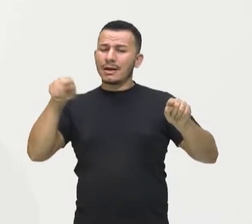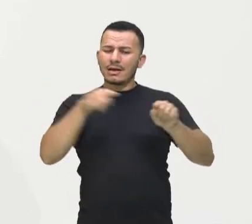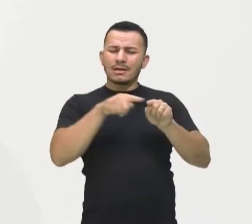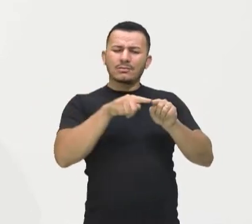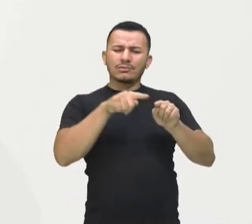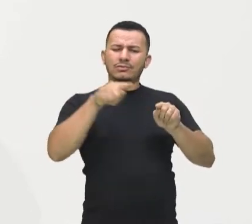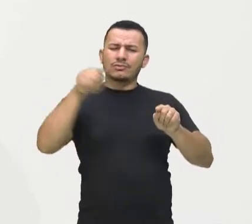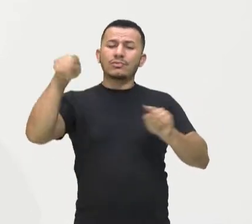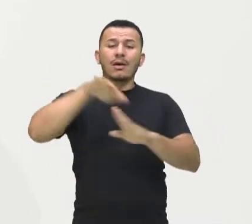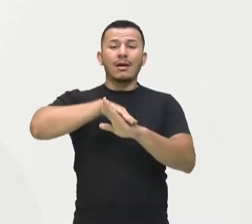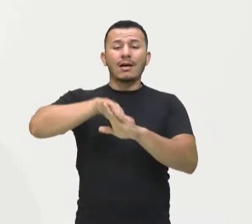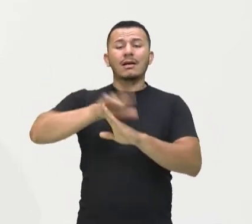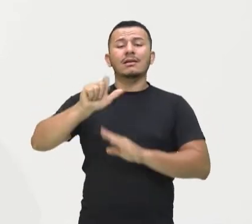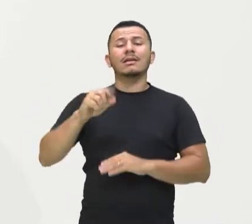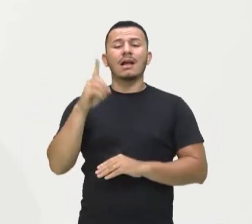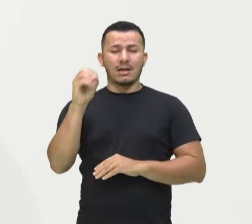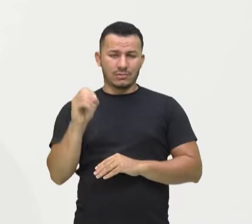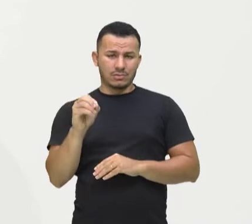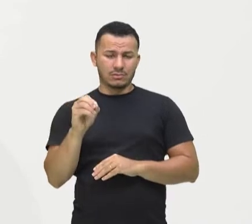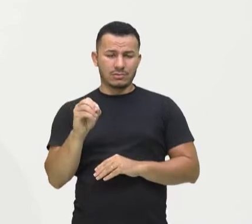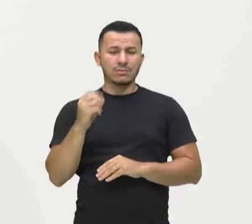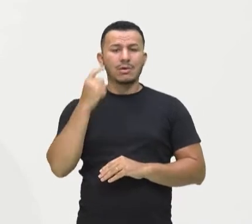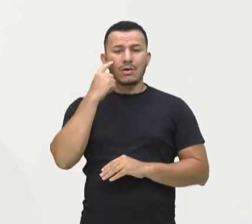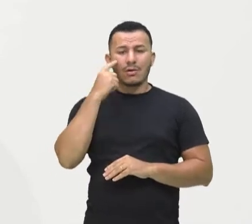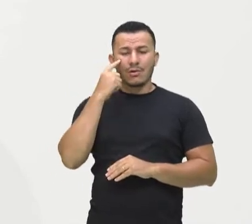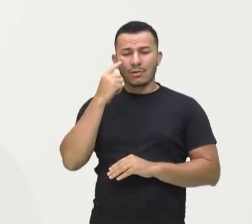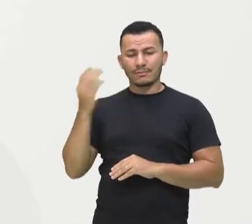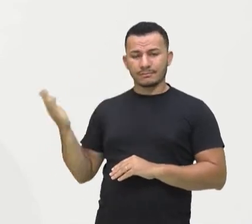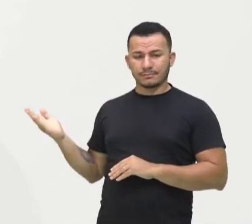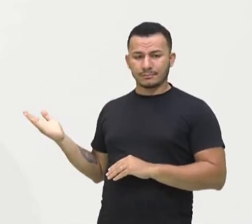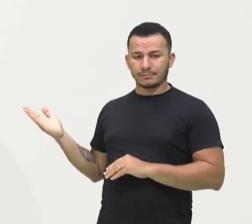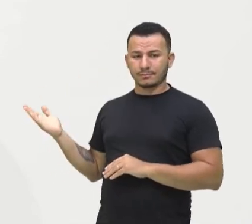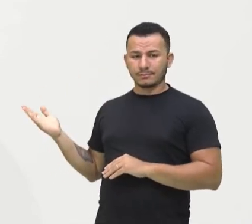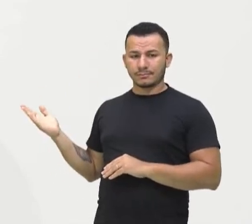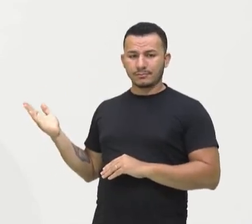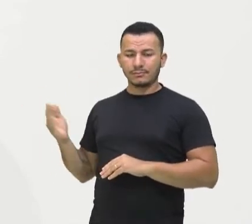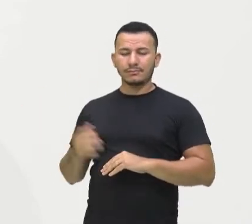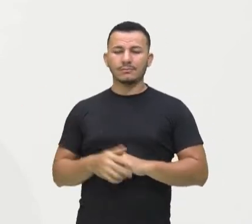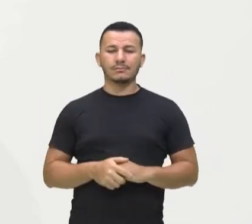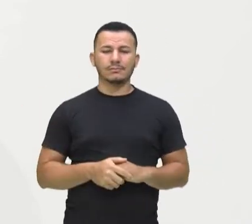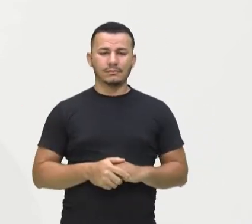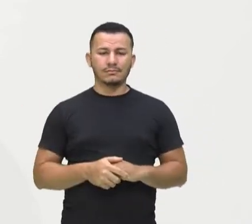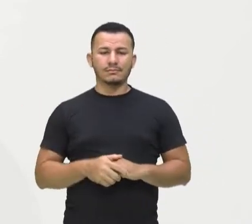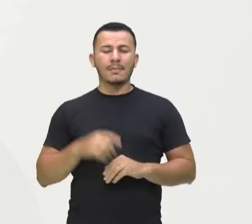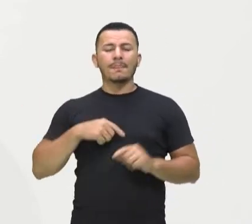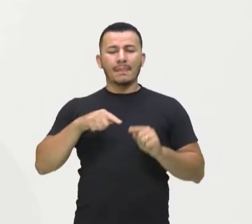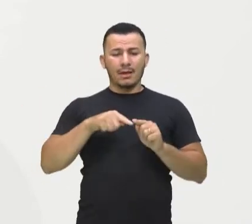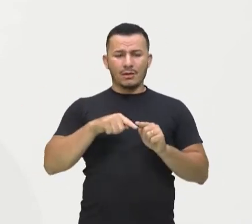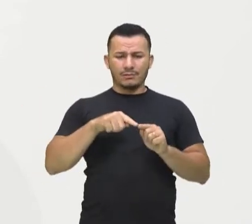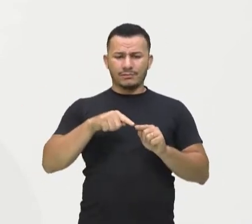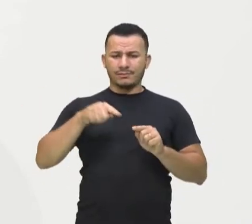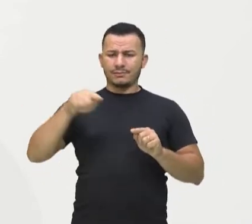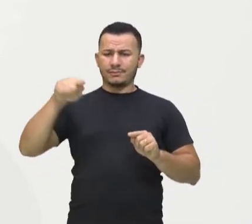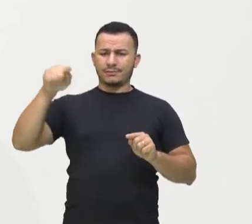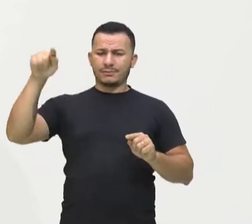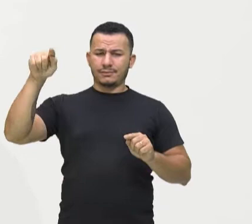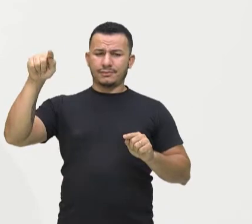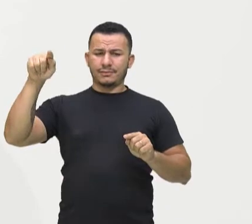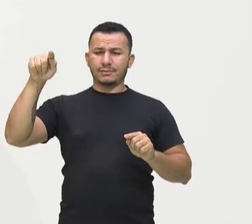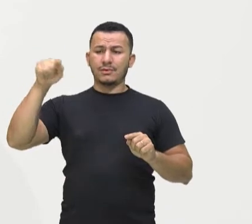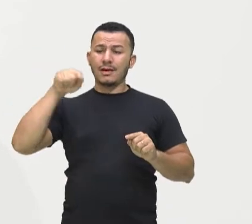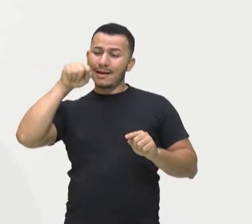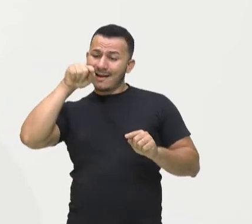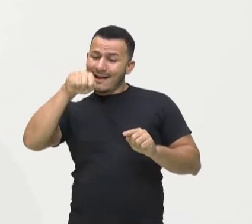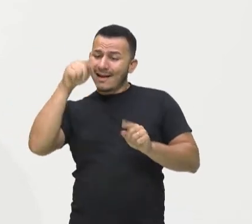Dos seus lados, ó. Observa só. Nós prolongamos esse lado aqui, ó. Ó, prolongamos esse lado. E bem aqui que está o